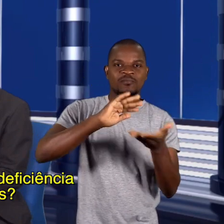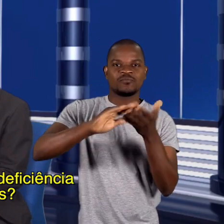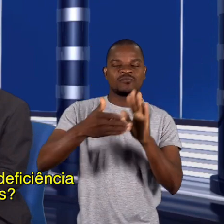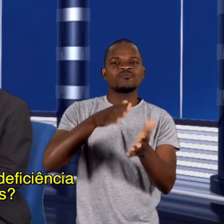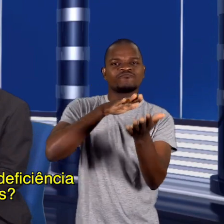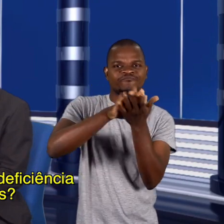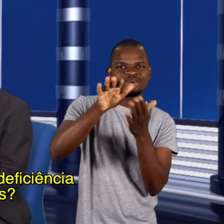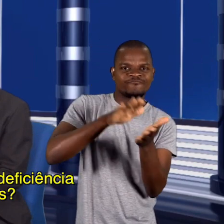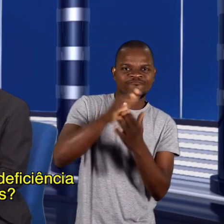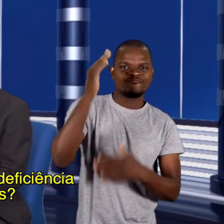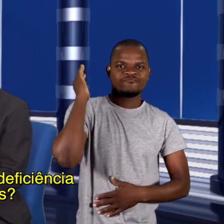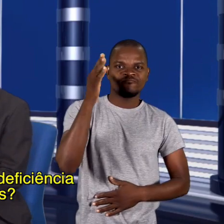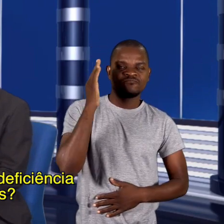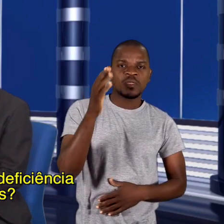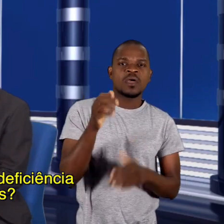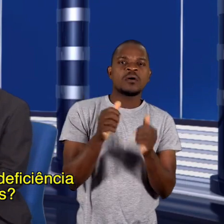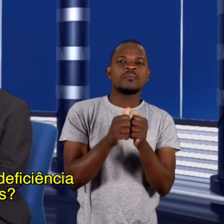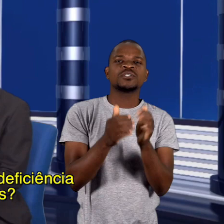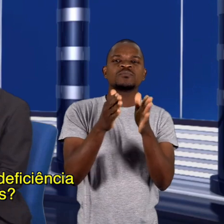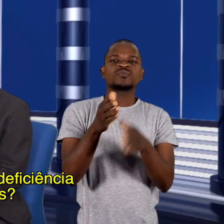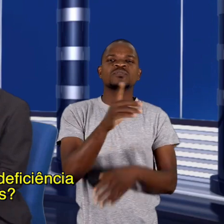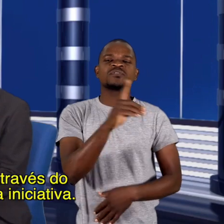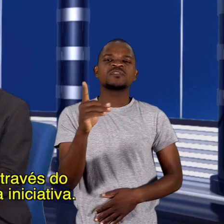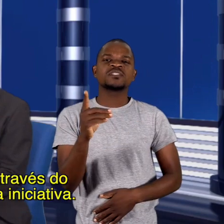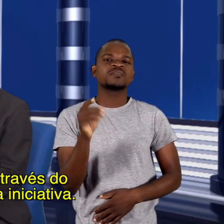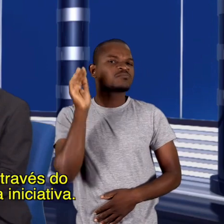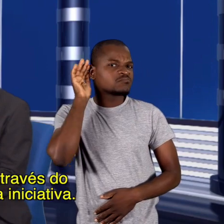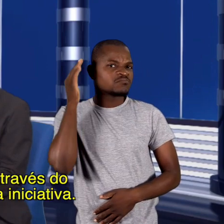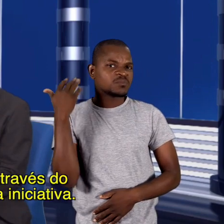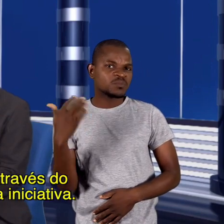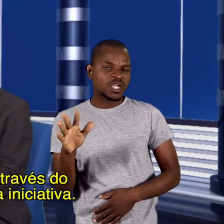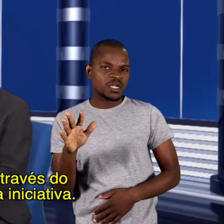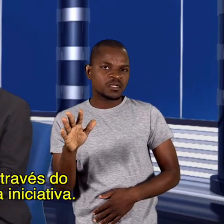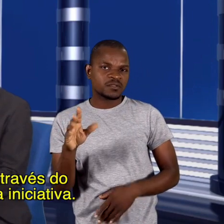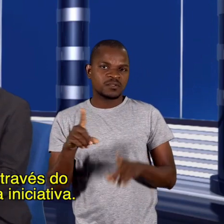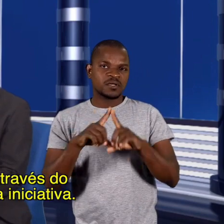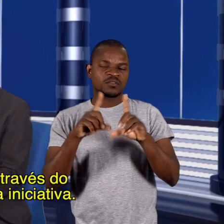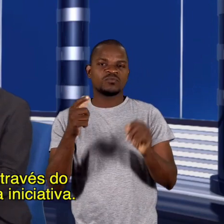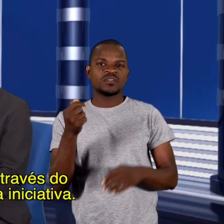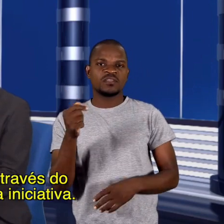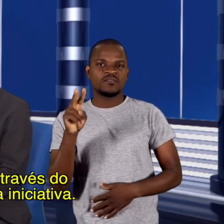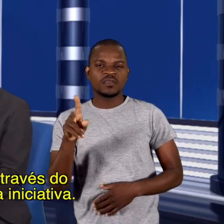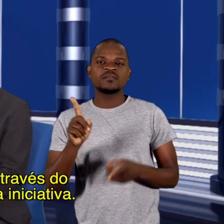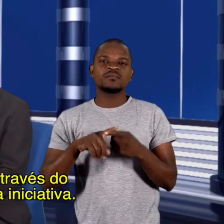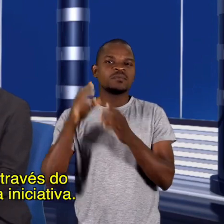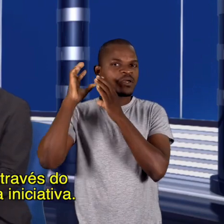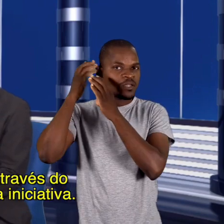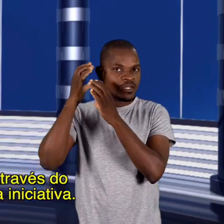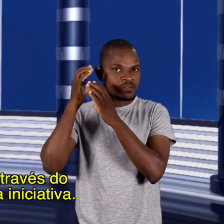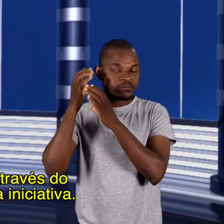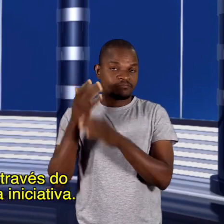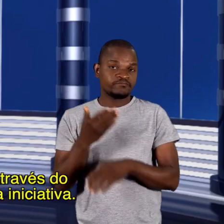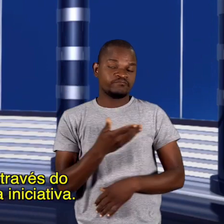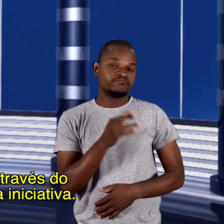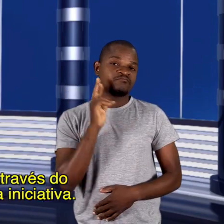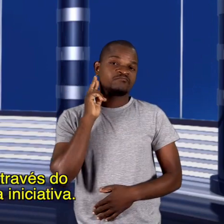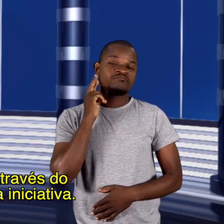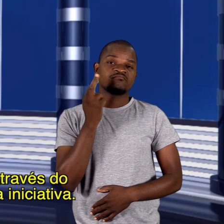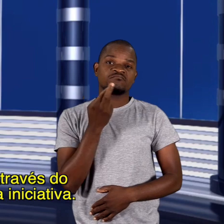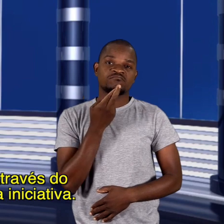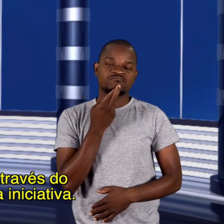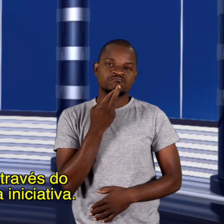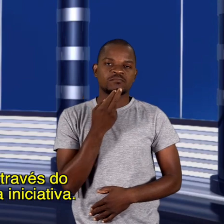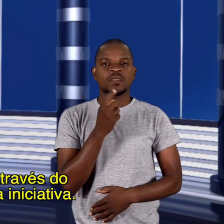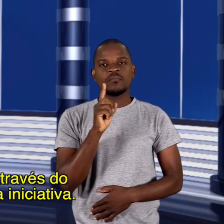dessas aulas que estão dadas na televisão assim como na rádio bom eu queria congratular o governo através do Ministério da Educação de ter